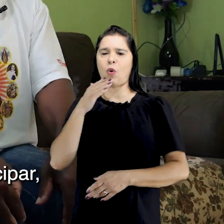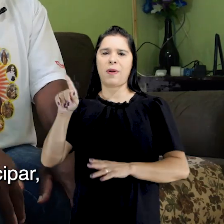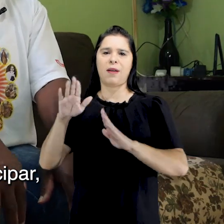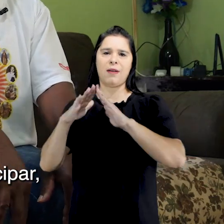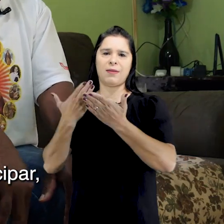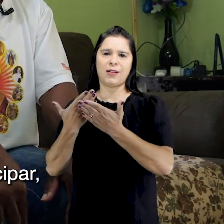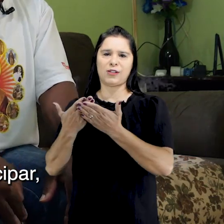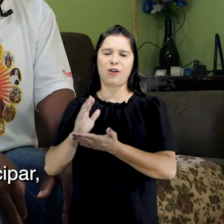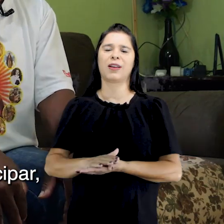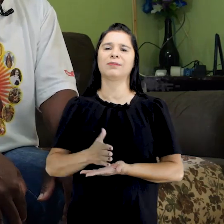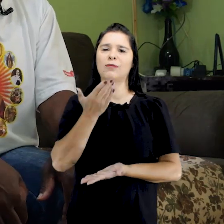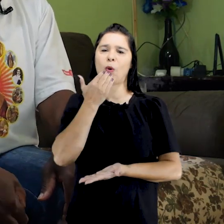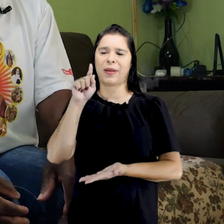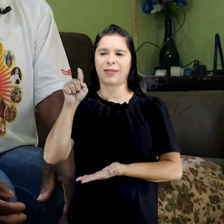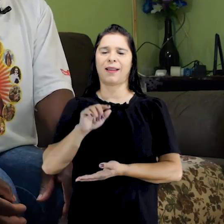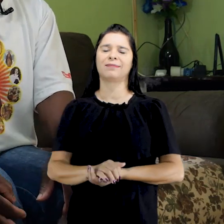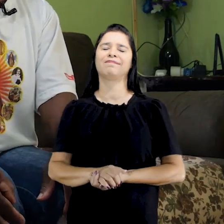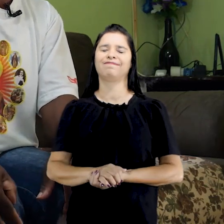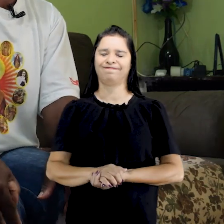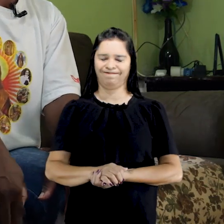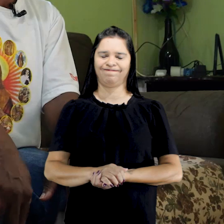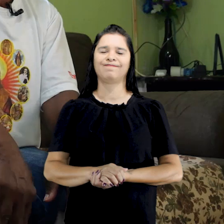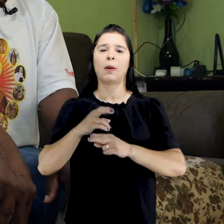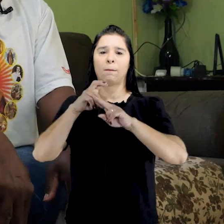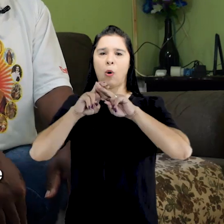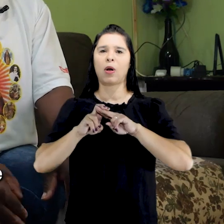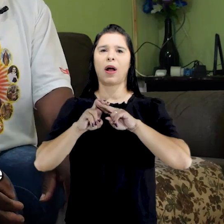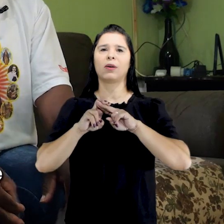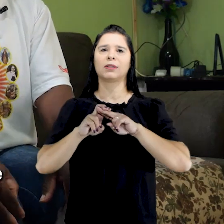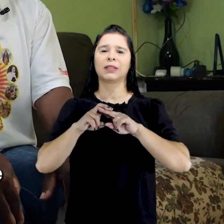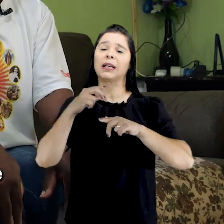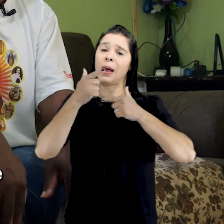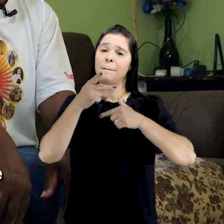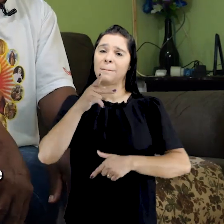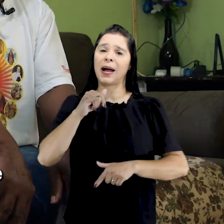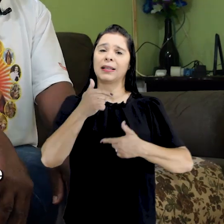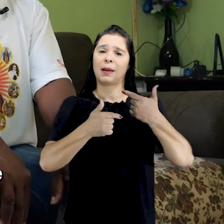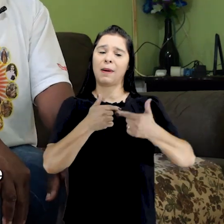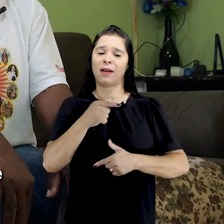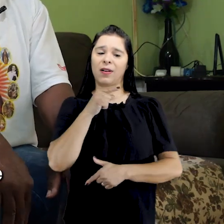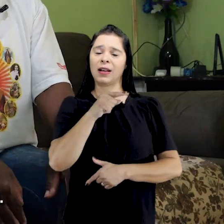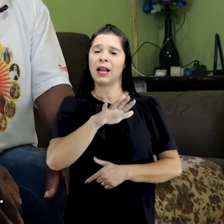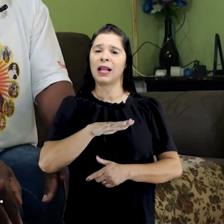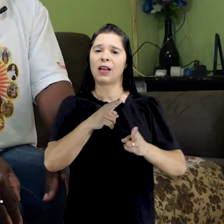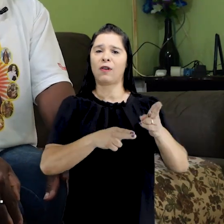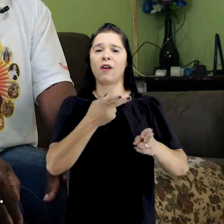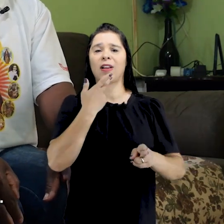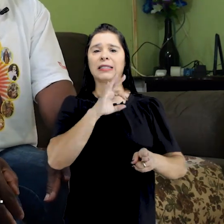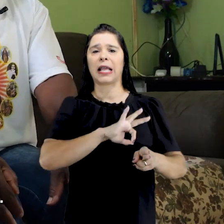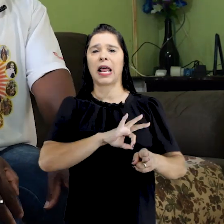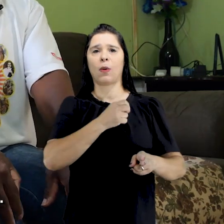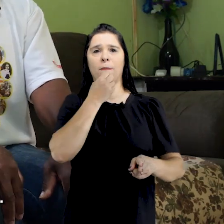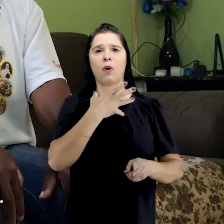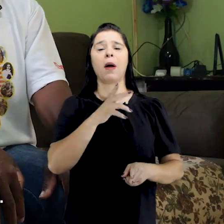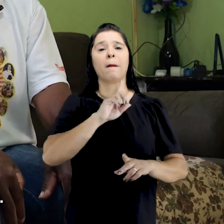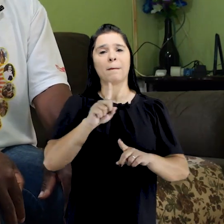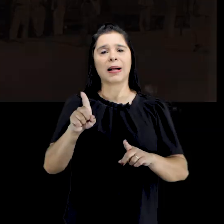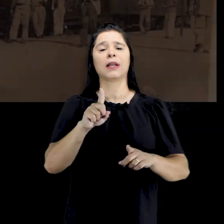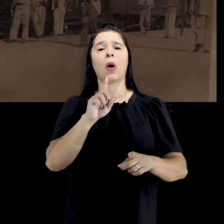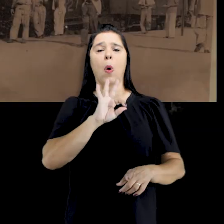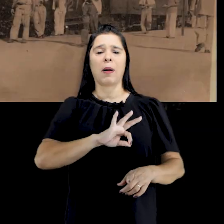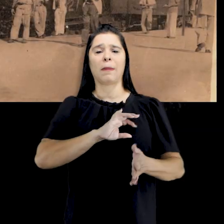das merendas das escolas. Por causa do que ele trabalhava na rede, eles falavam que o povo da rede ganhava muito bem, mas o pagamento atrasava